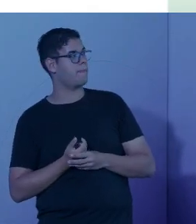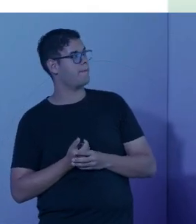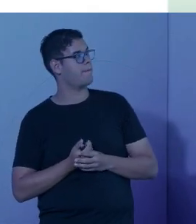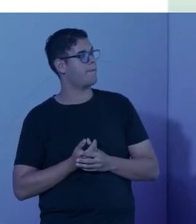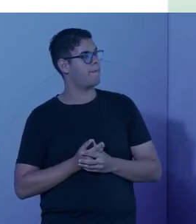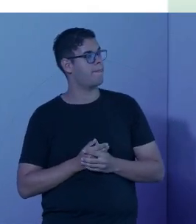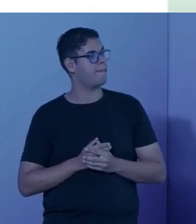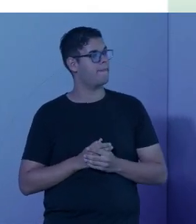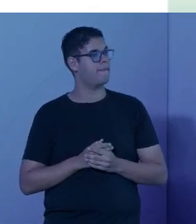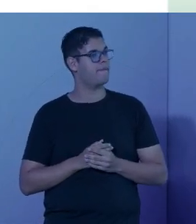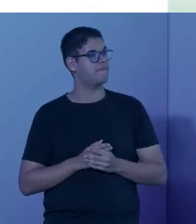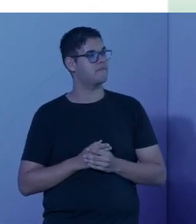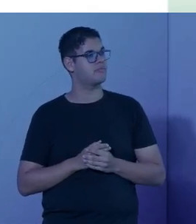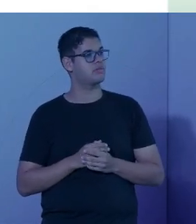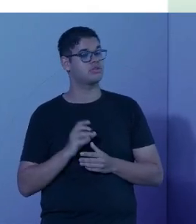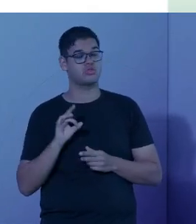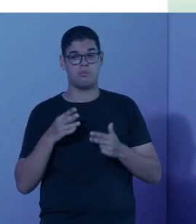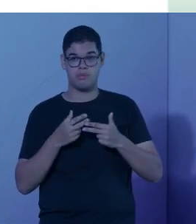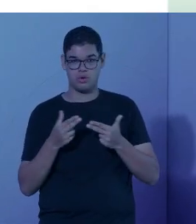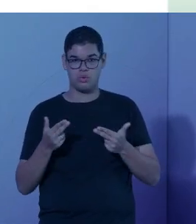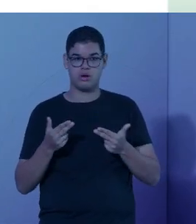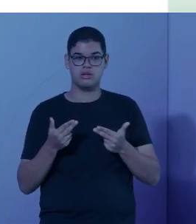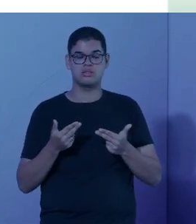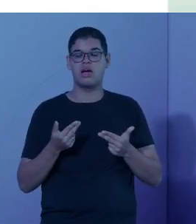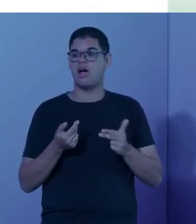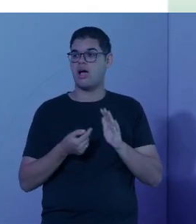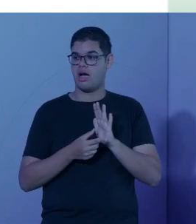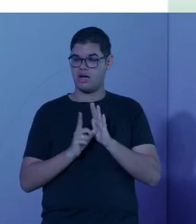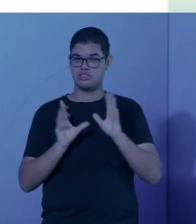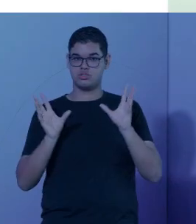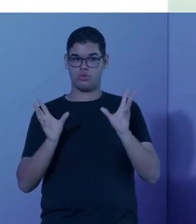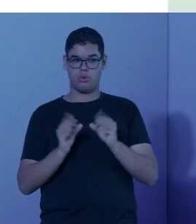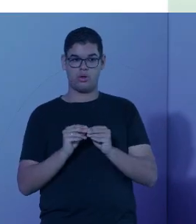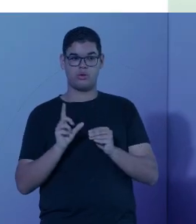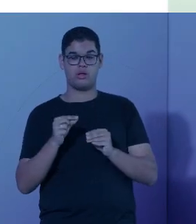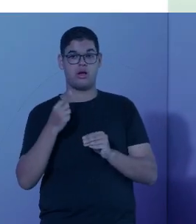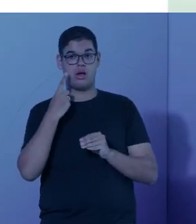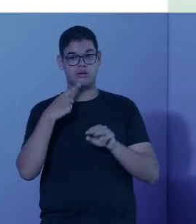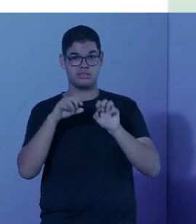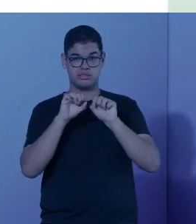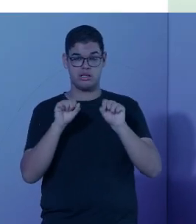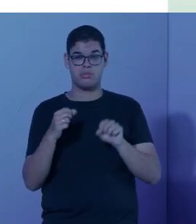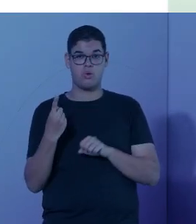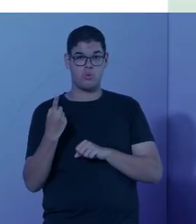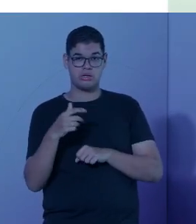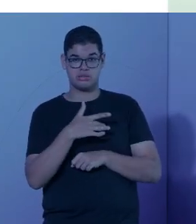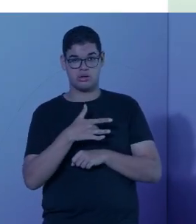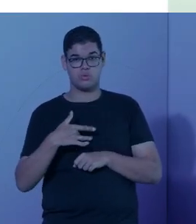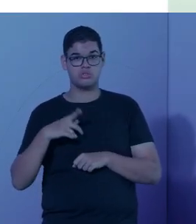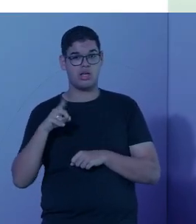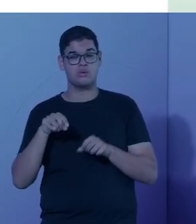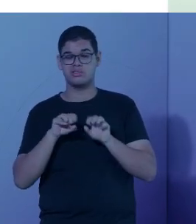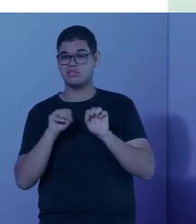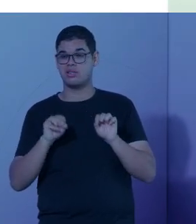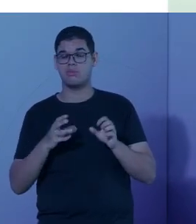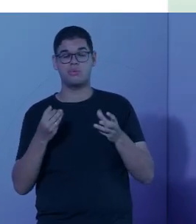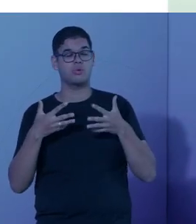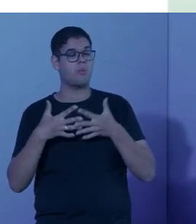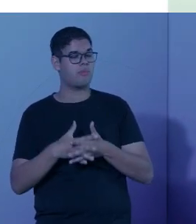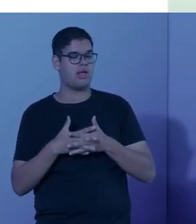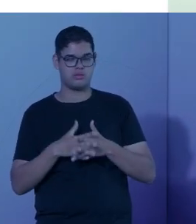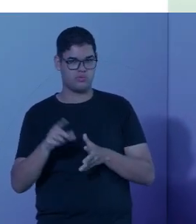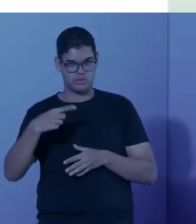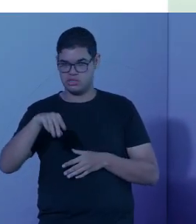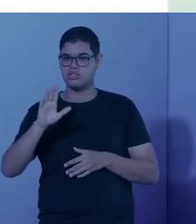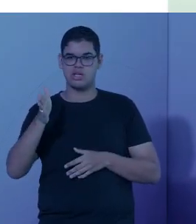Então, sim, uma coisa que eu queria, só para concluir, ressaltar. O Sistema Único de Saúde é um sistema muito complexo, vocês sabem disso.